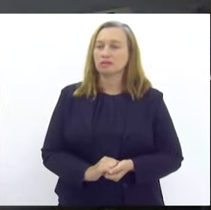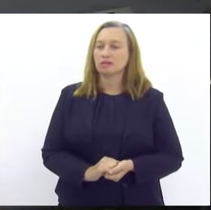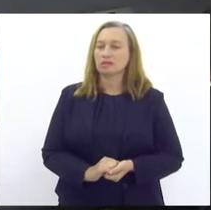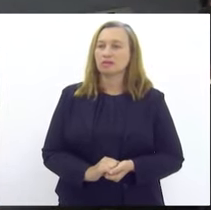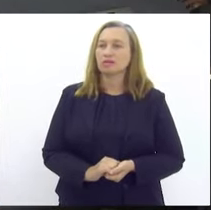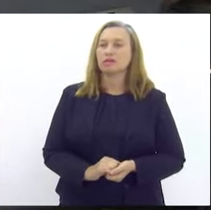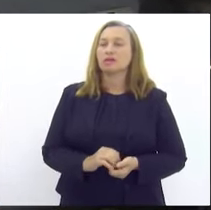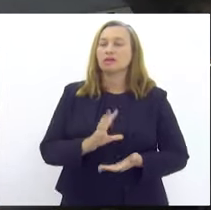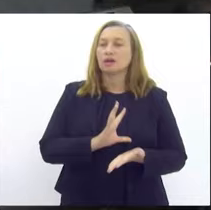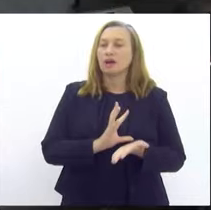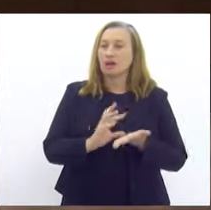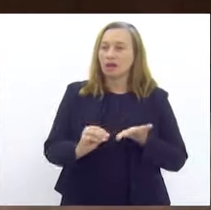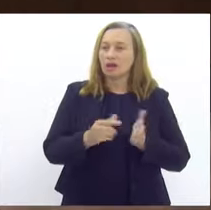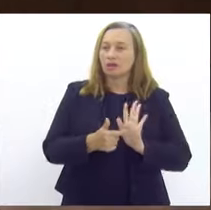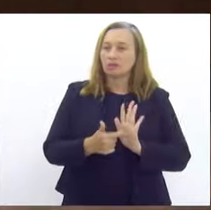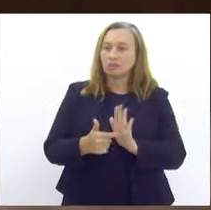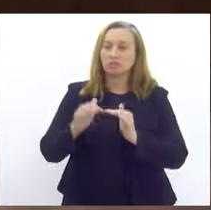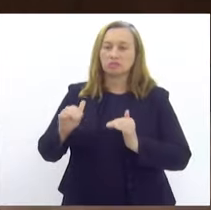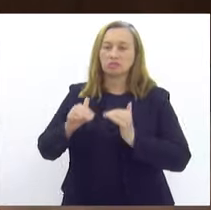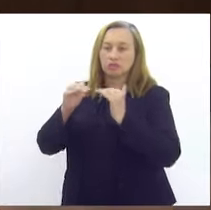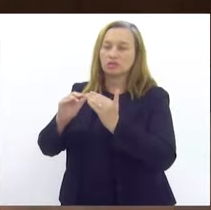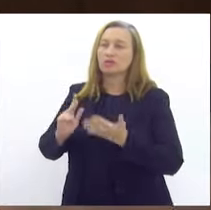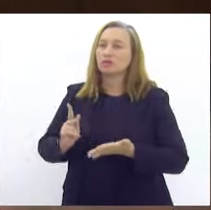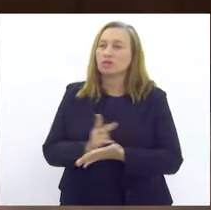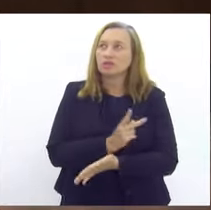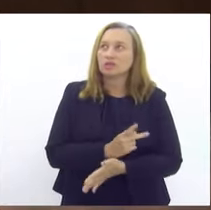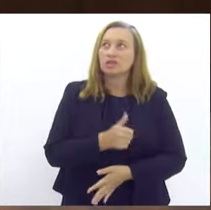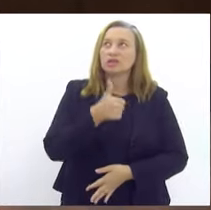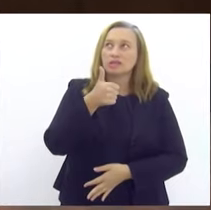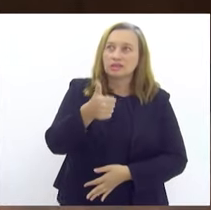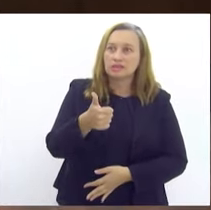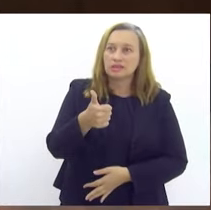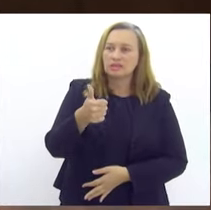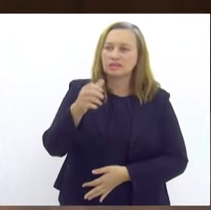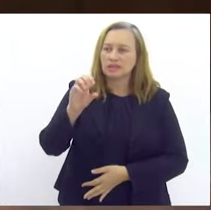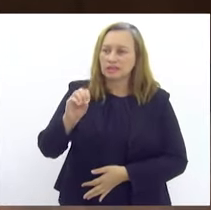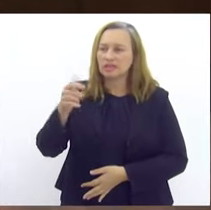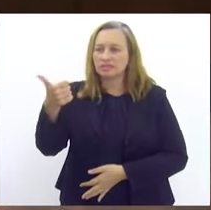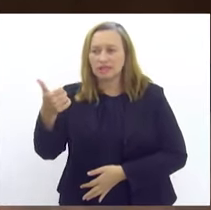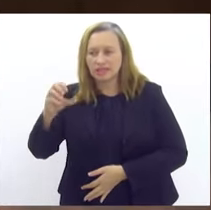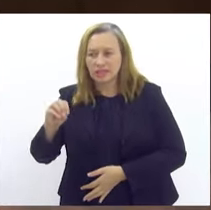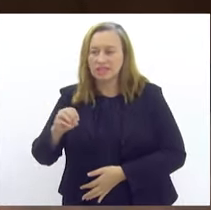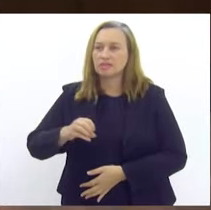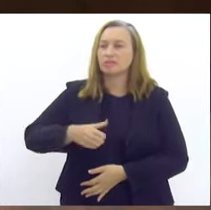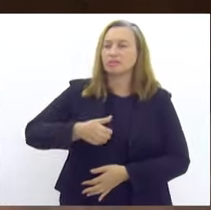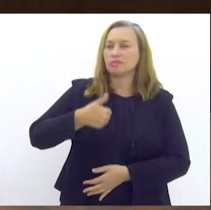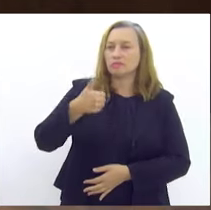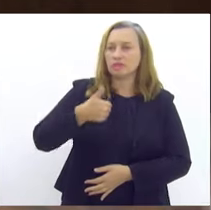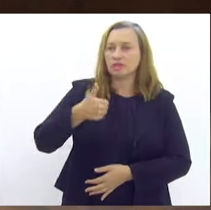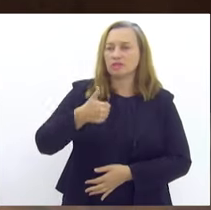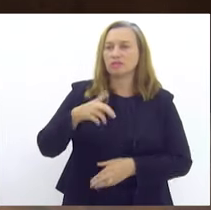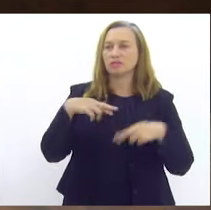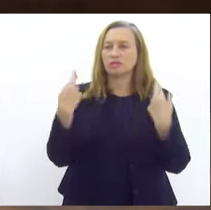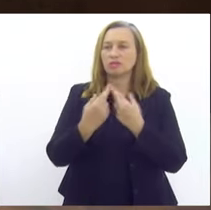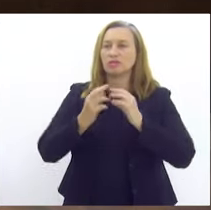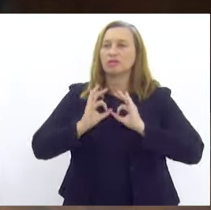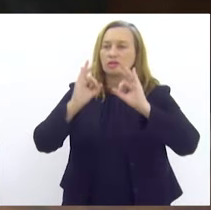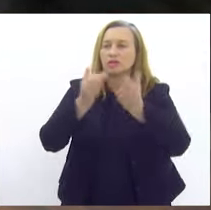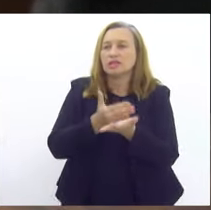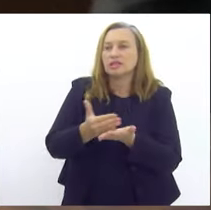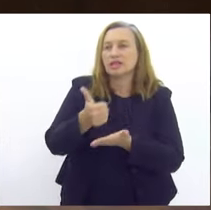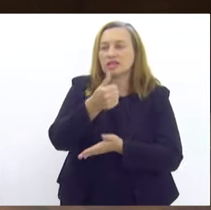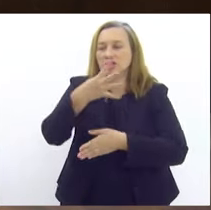A ata reflete com exatidão o ocorrido na 111ª sessão ordinária, que, iniciada às 14